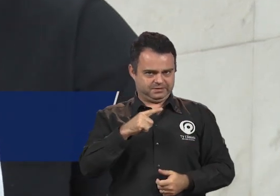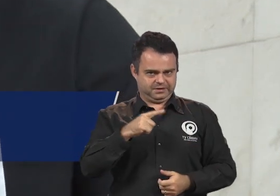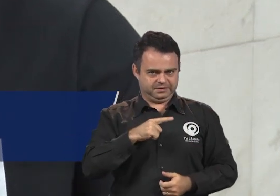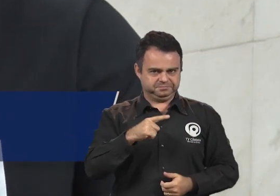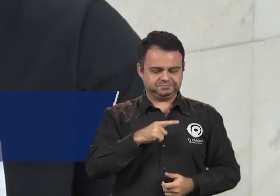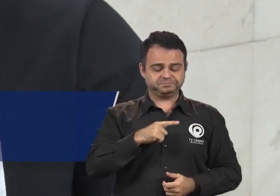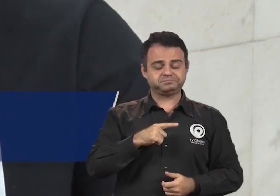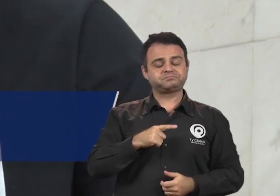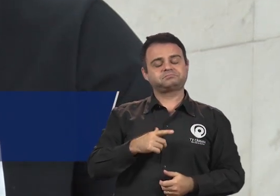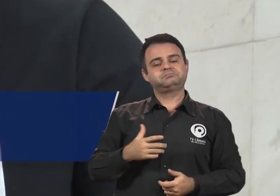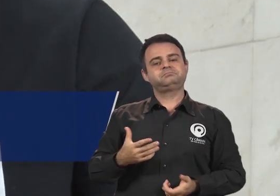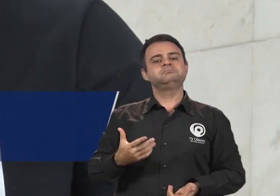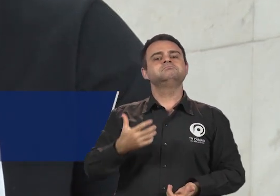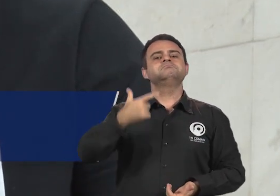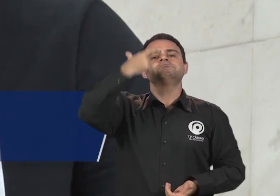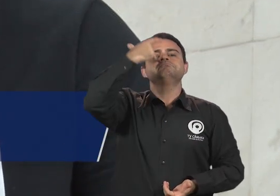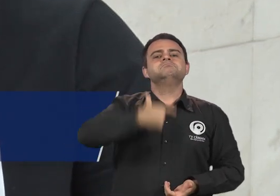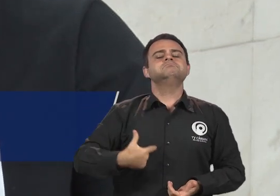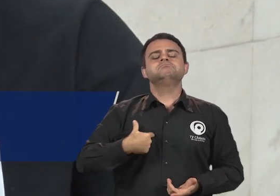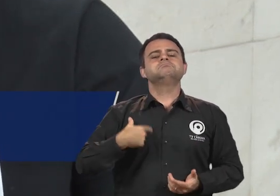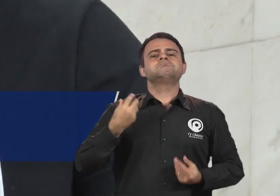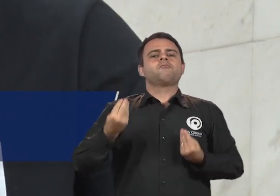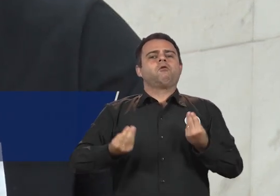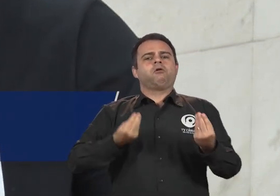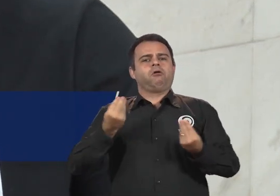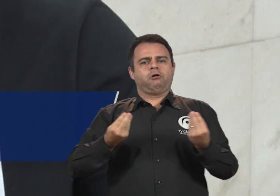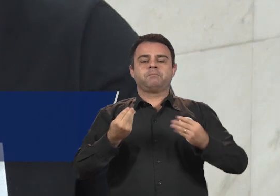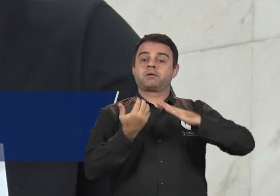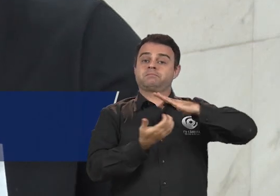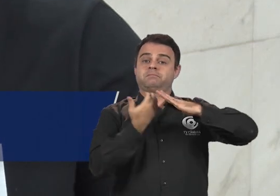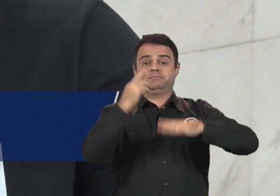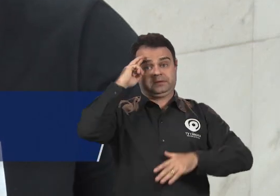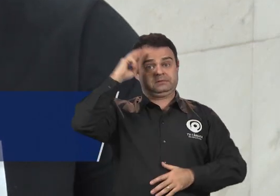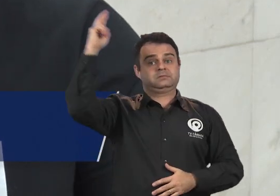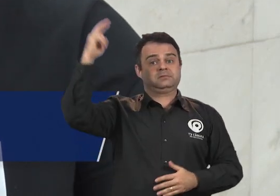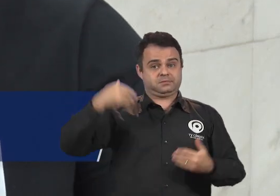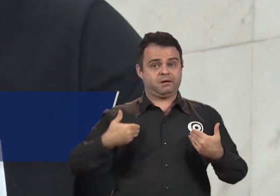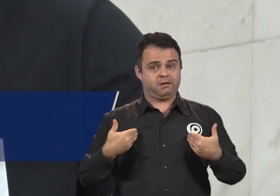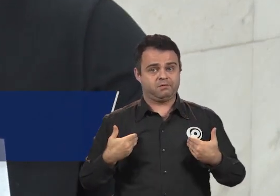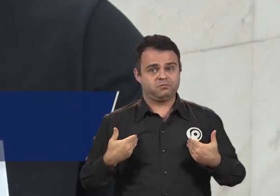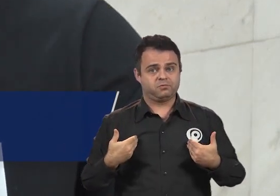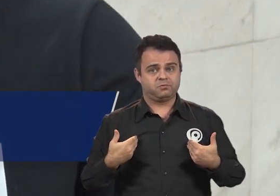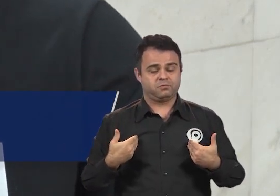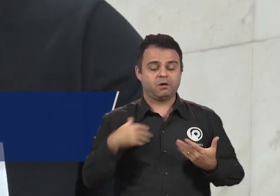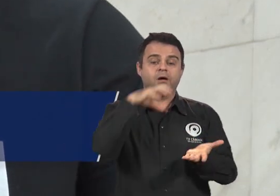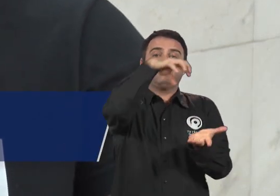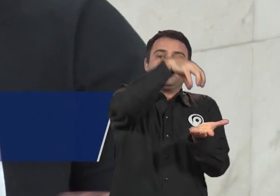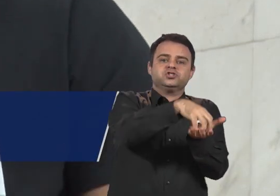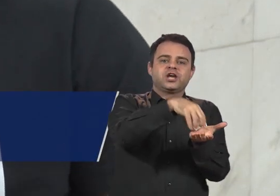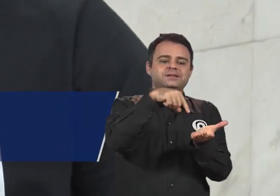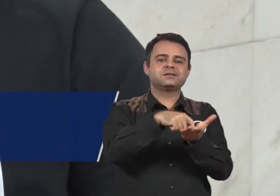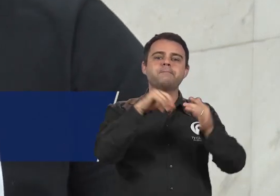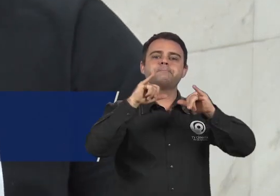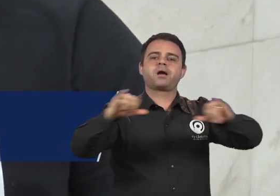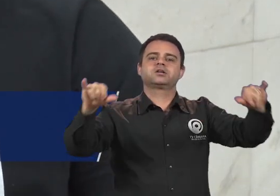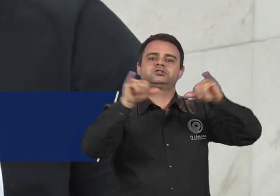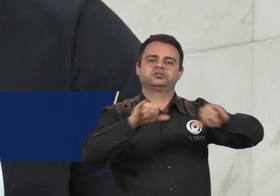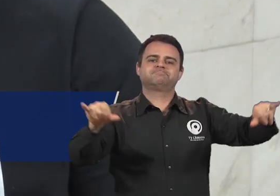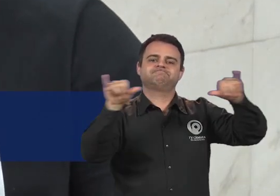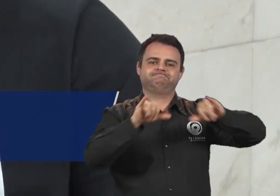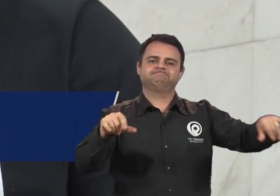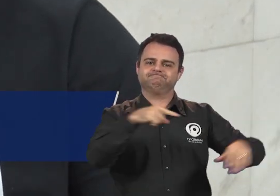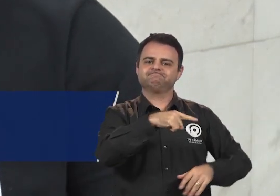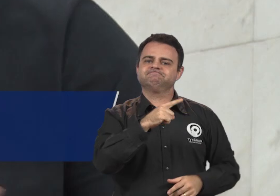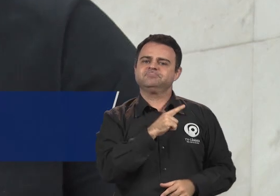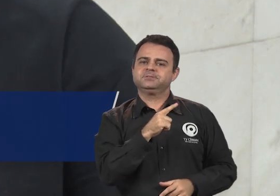eu venho da questão empresário, né, empreendedor, com uma agência de marketing. Então, eu tinha